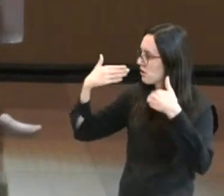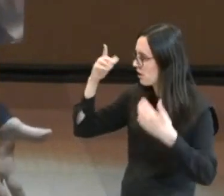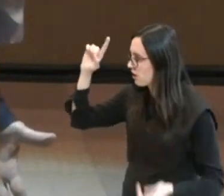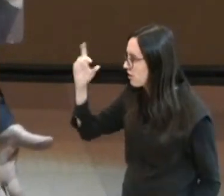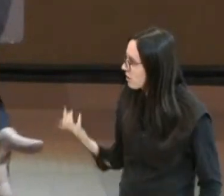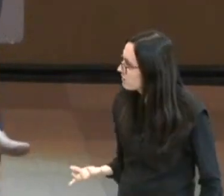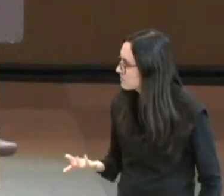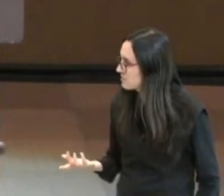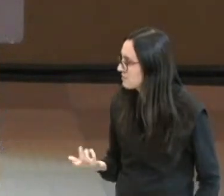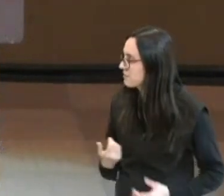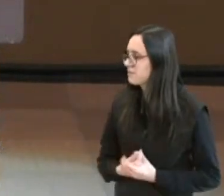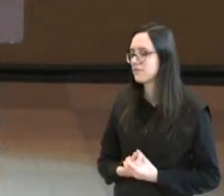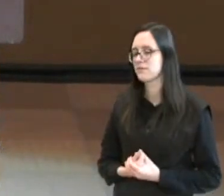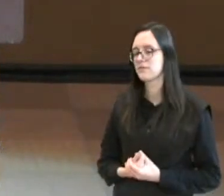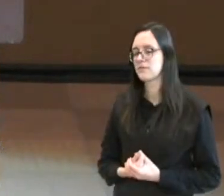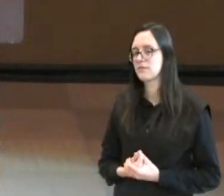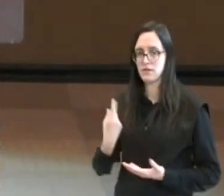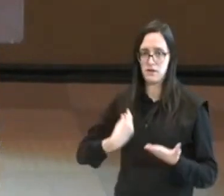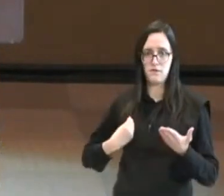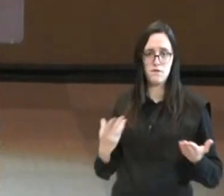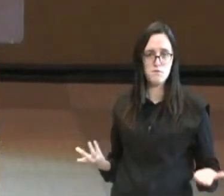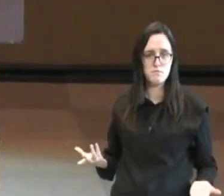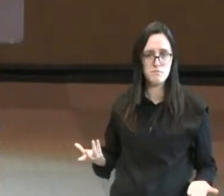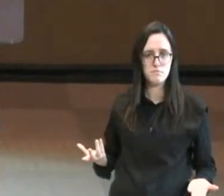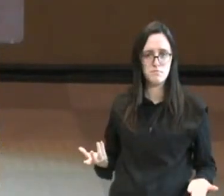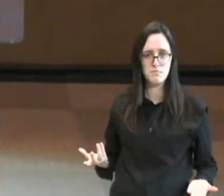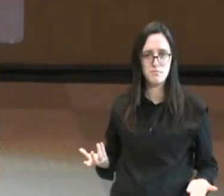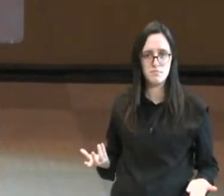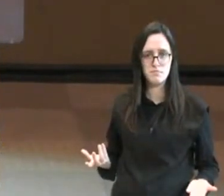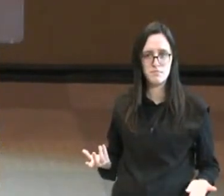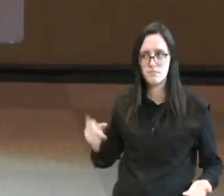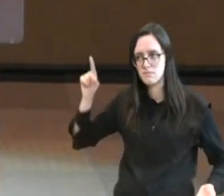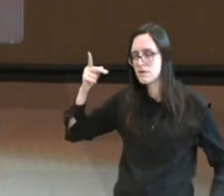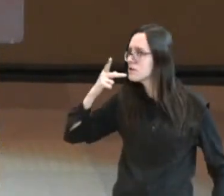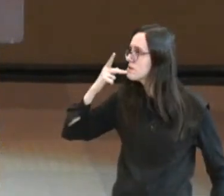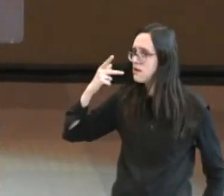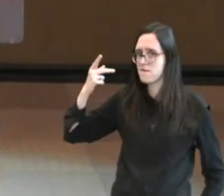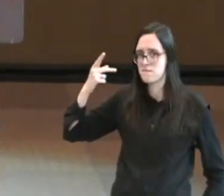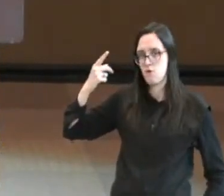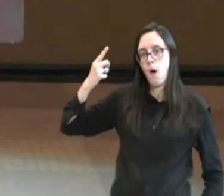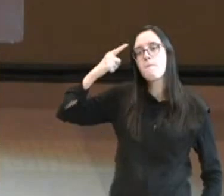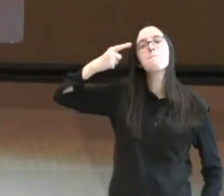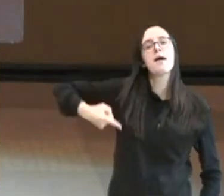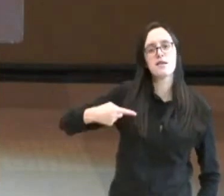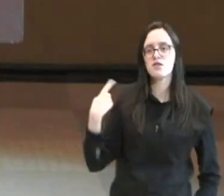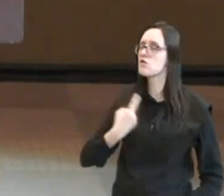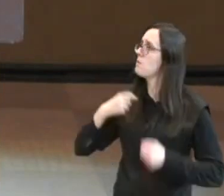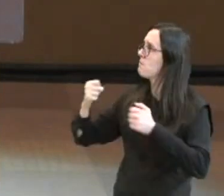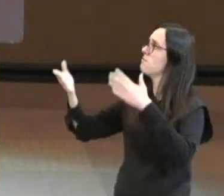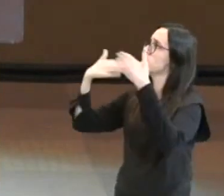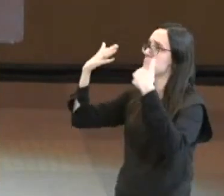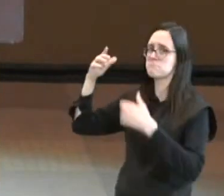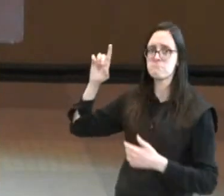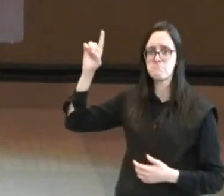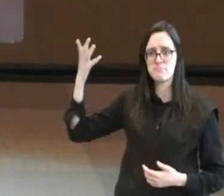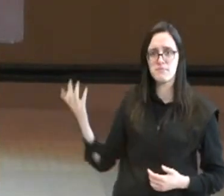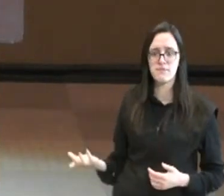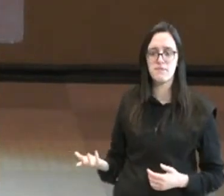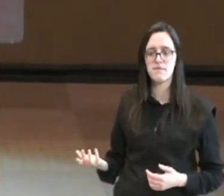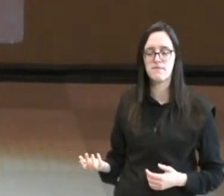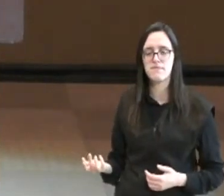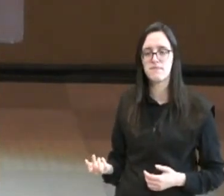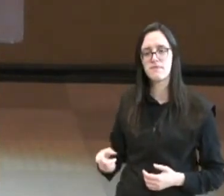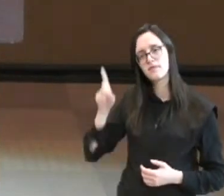ele. Ele não é vivo? Ele não manda nós falarmos com ele? É o Senhor da